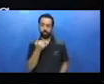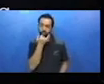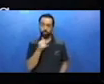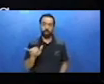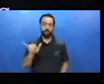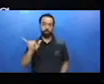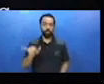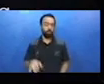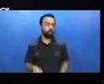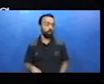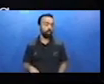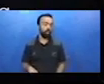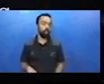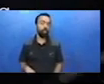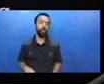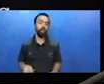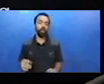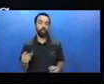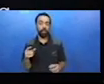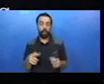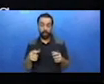tem uma alternância, tem uma sequência.